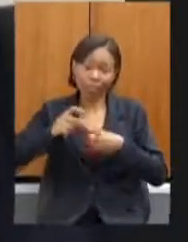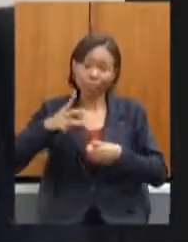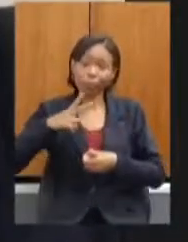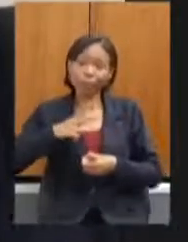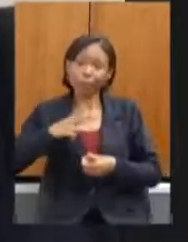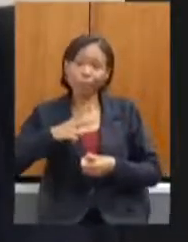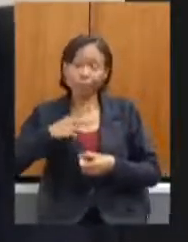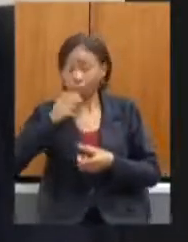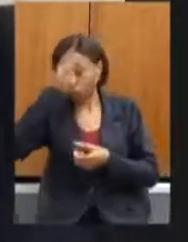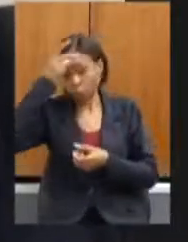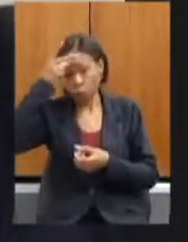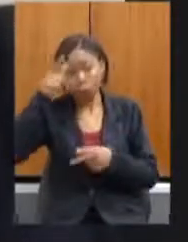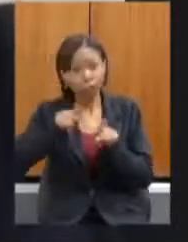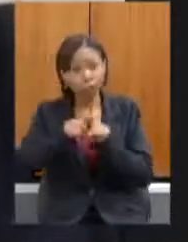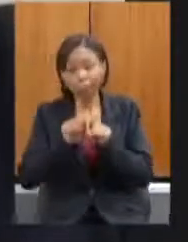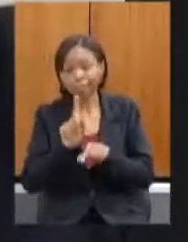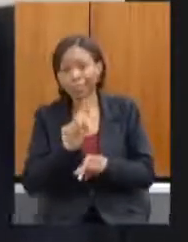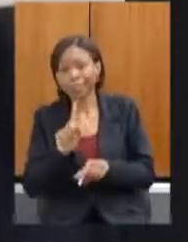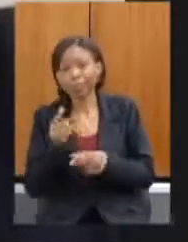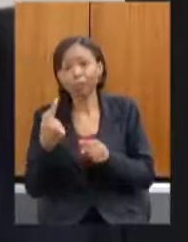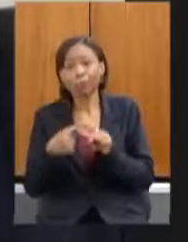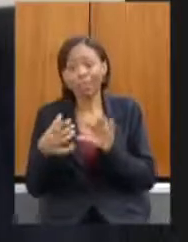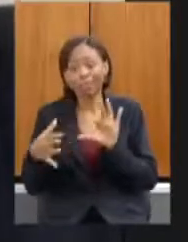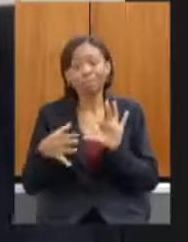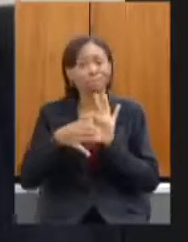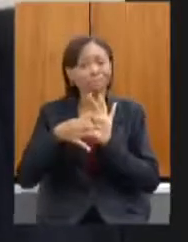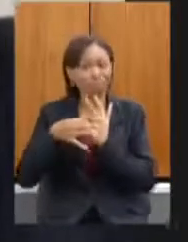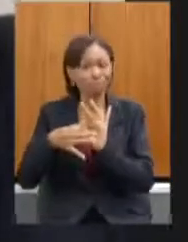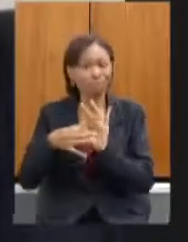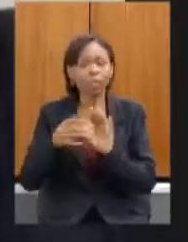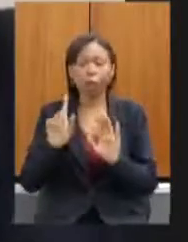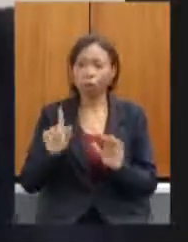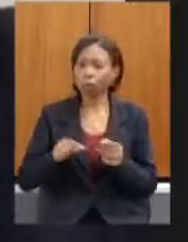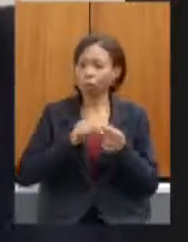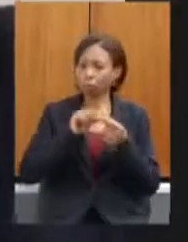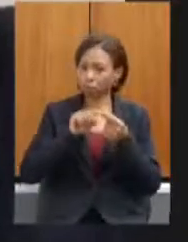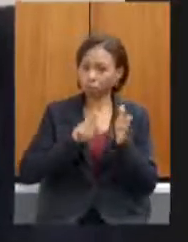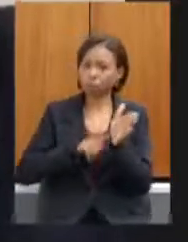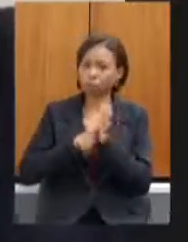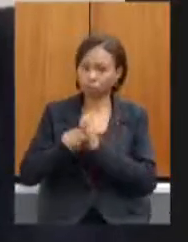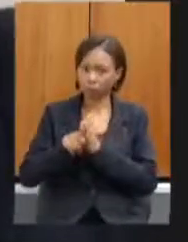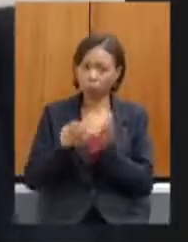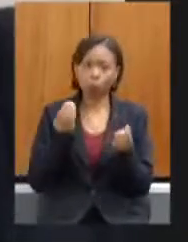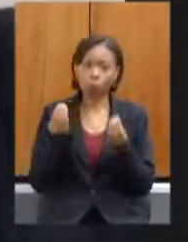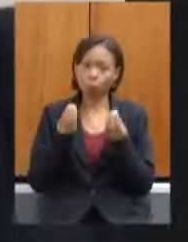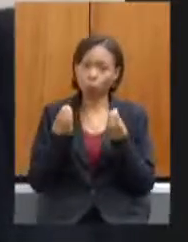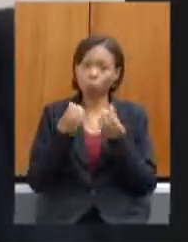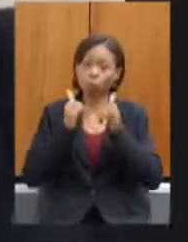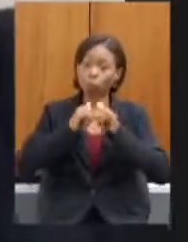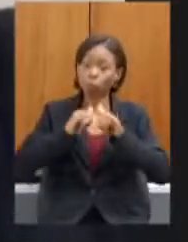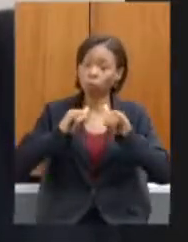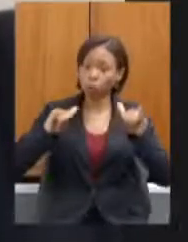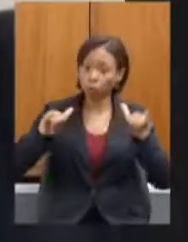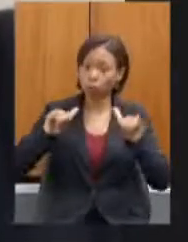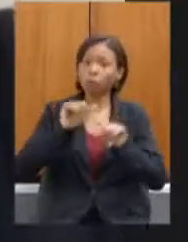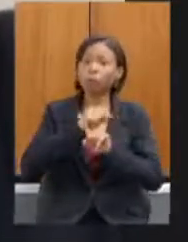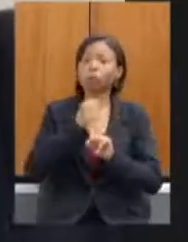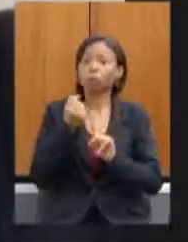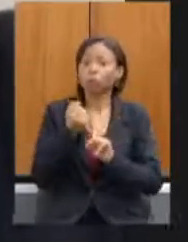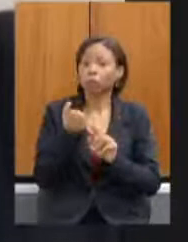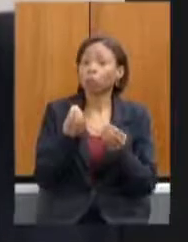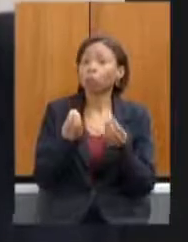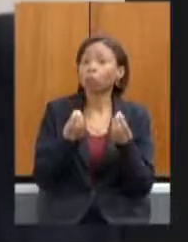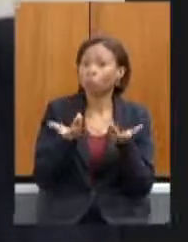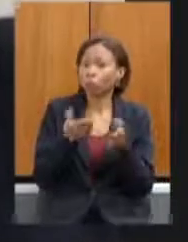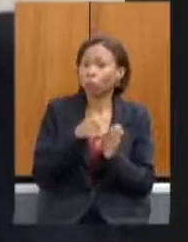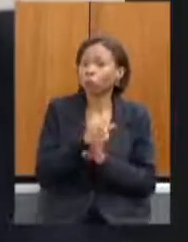estado e município a primeira pergunta seria essa o que nós Só passando para a população nesse sentido uma